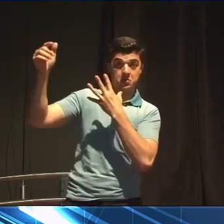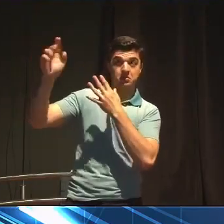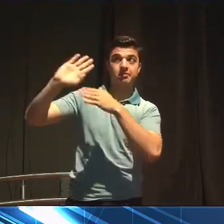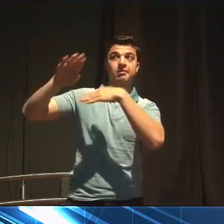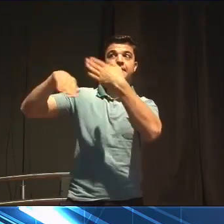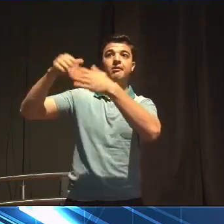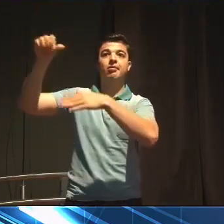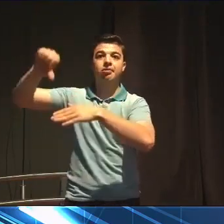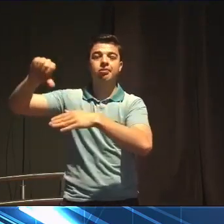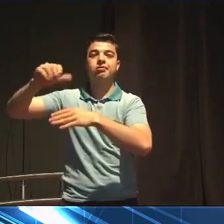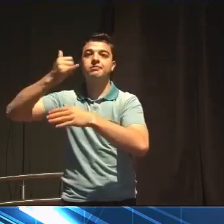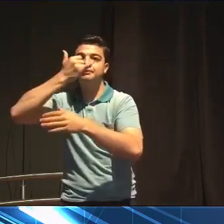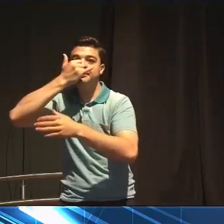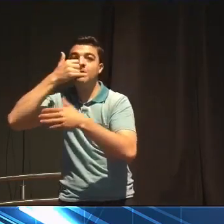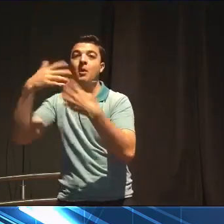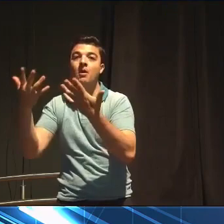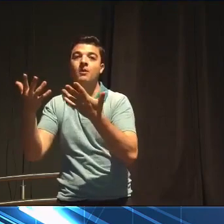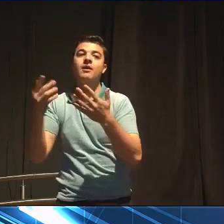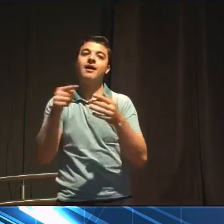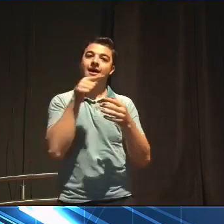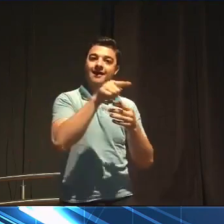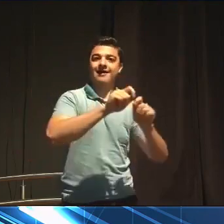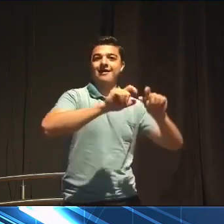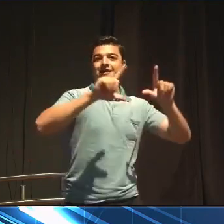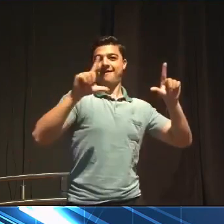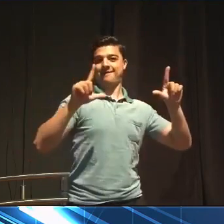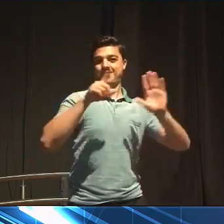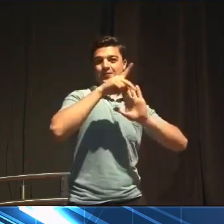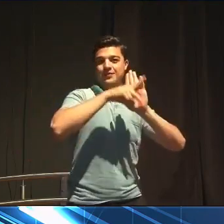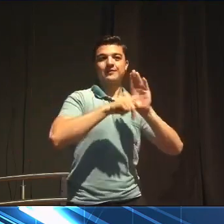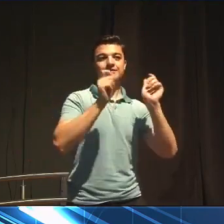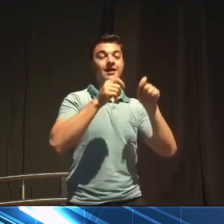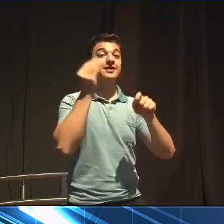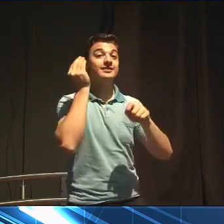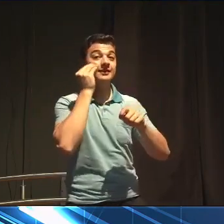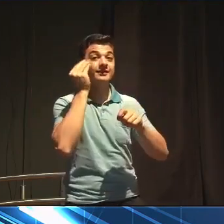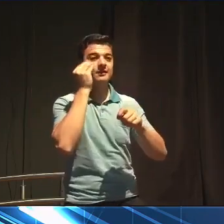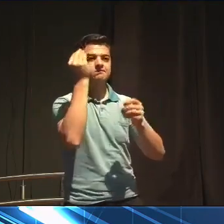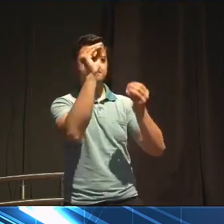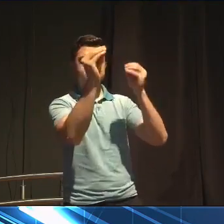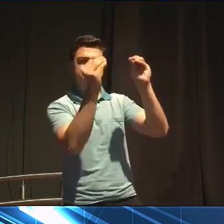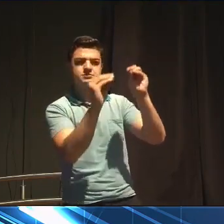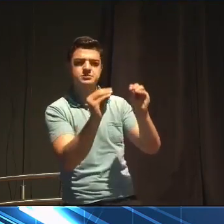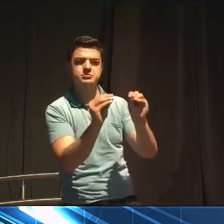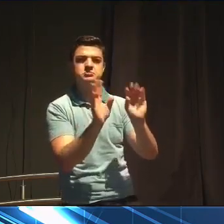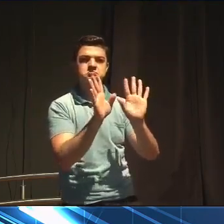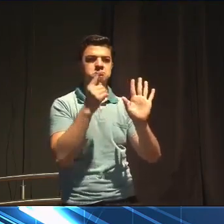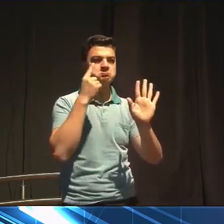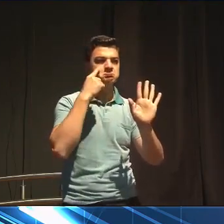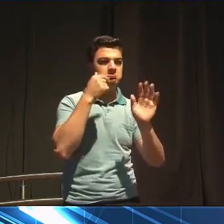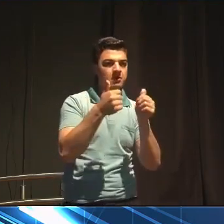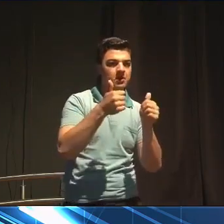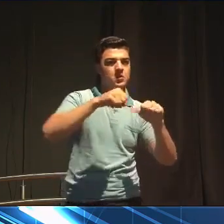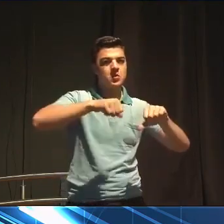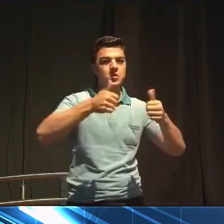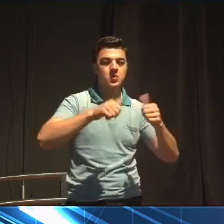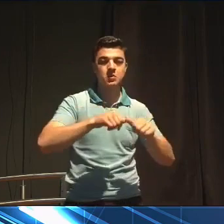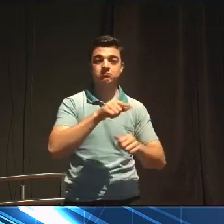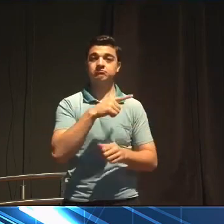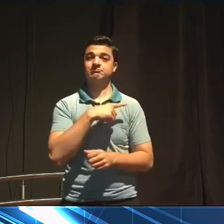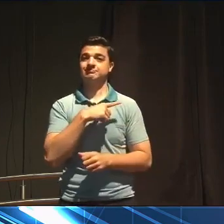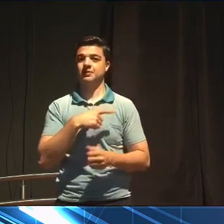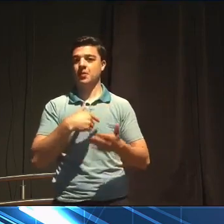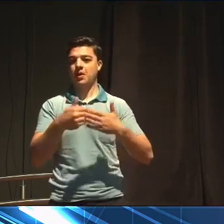de fidelidade gráfica que a gente tem para fazer a simulação dos robôs trabalhando e principalmente de como eles vão interagir com humanos,